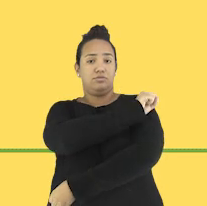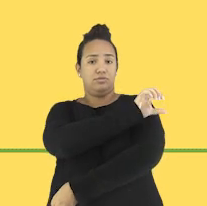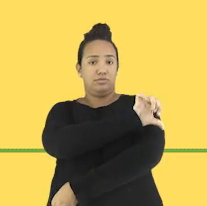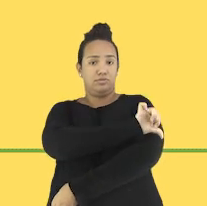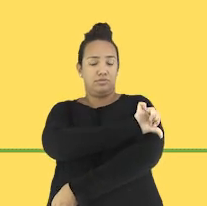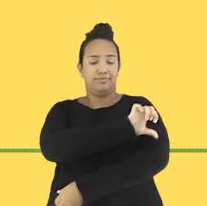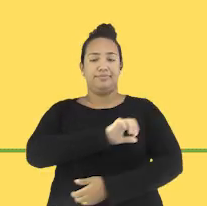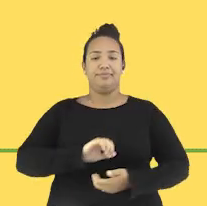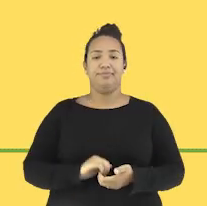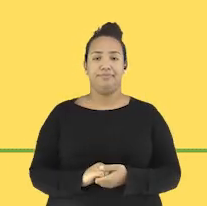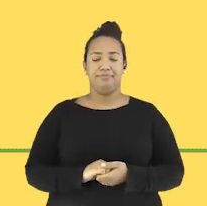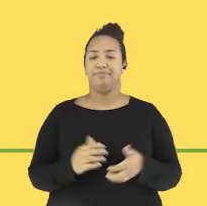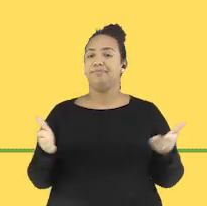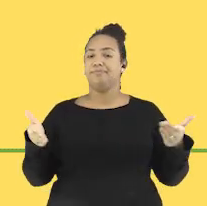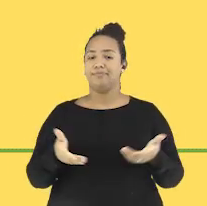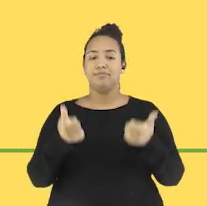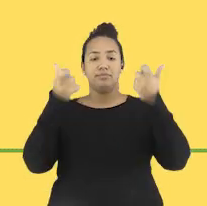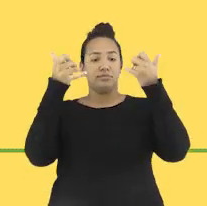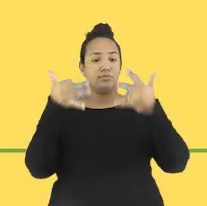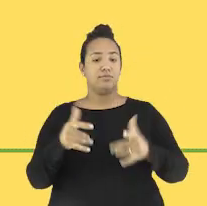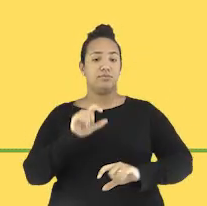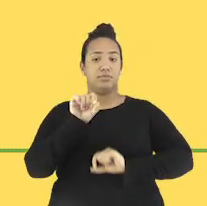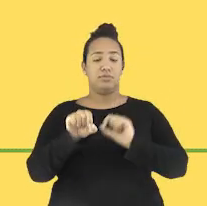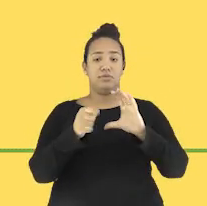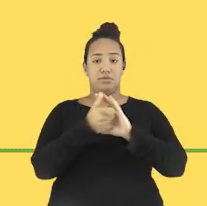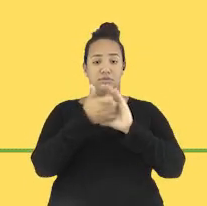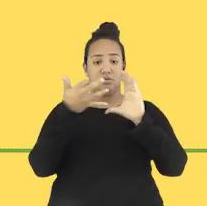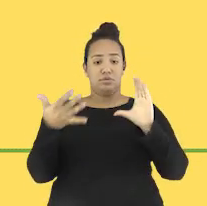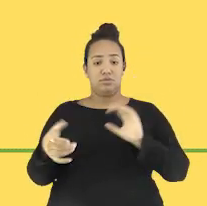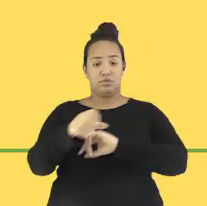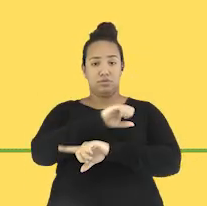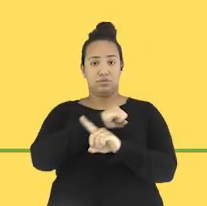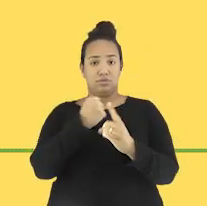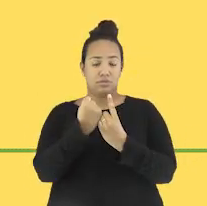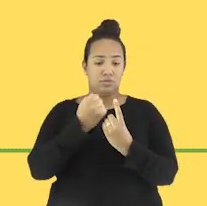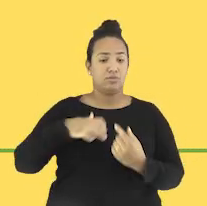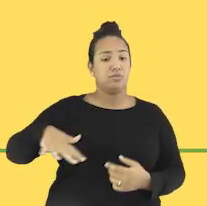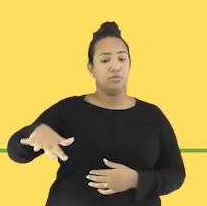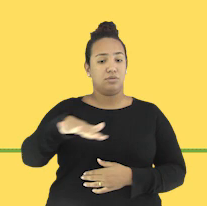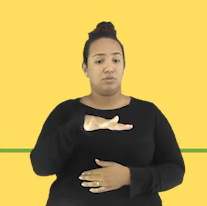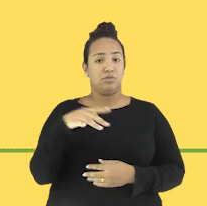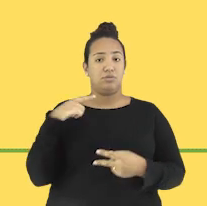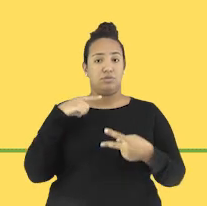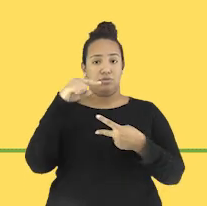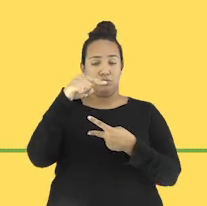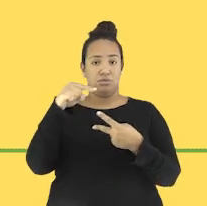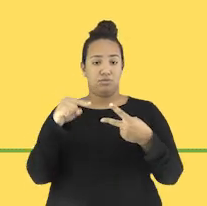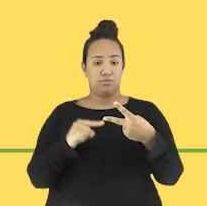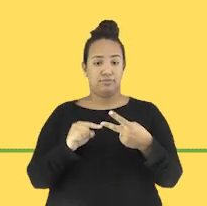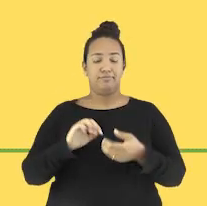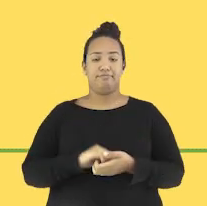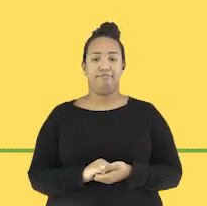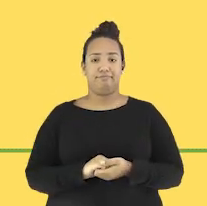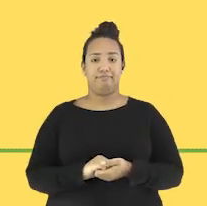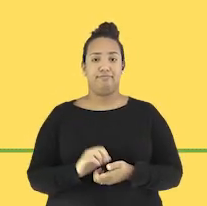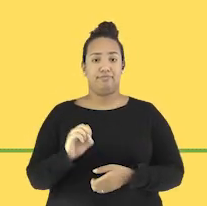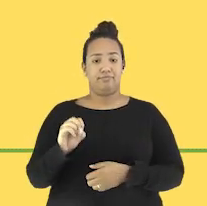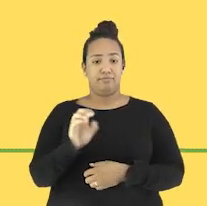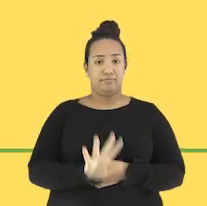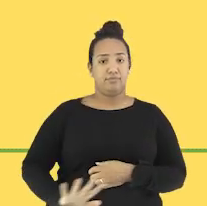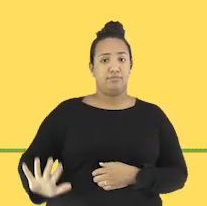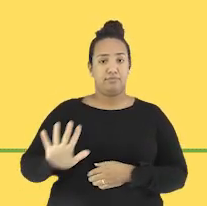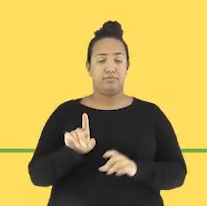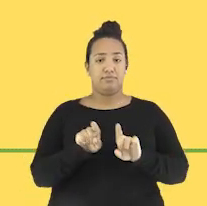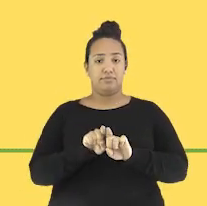9º ano. E hoje vamos falar sobre características sociais e físicas de dois continentes, a Oceania e a